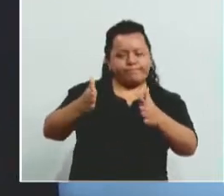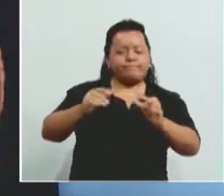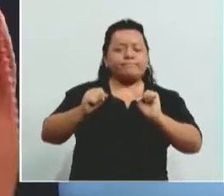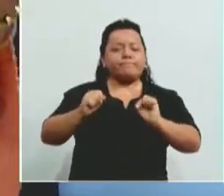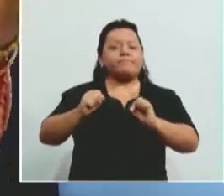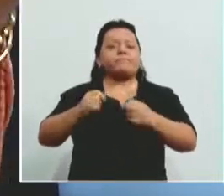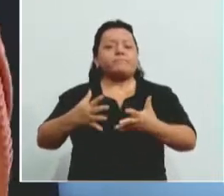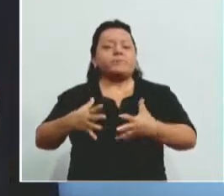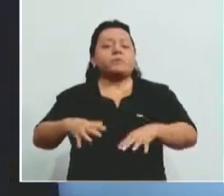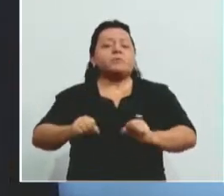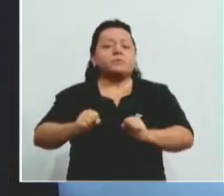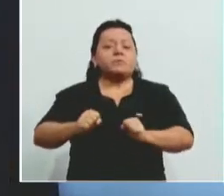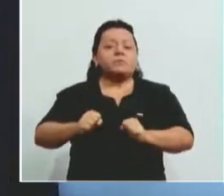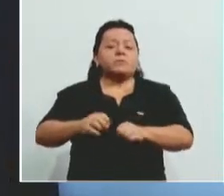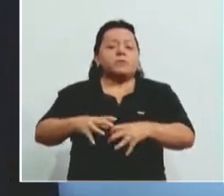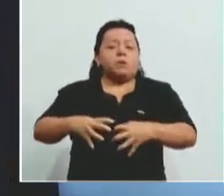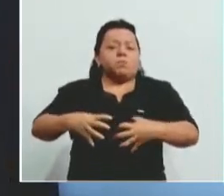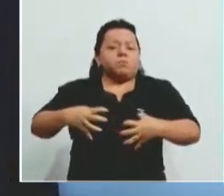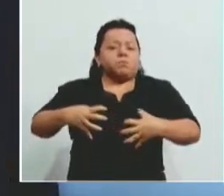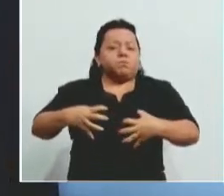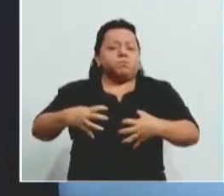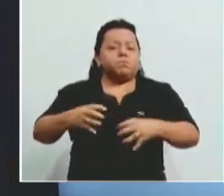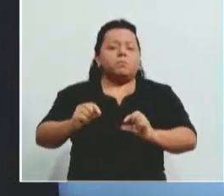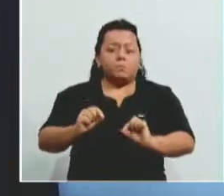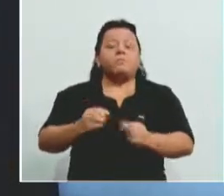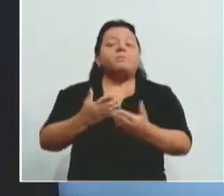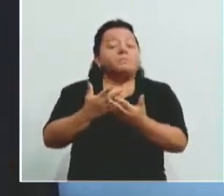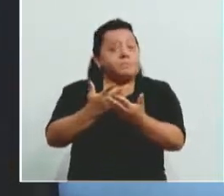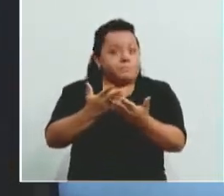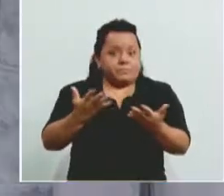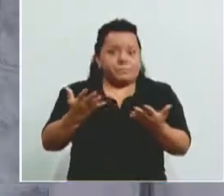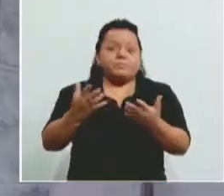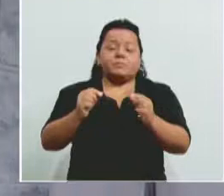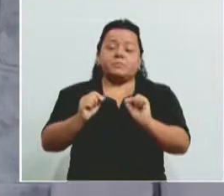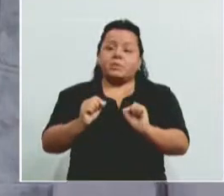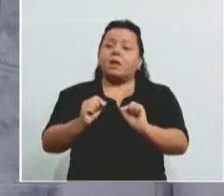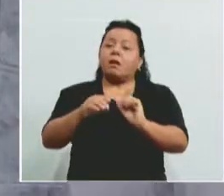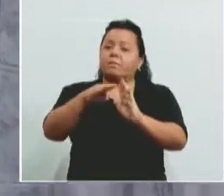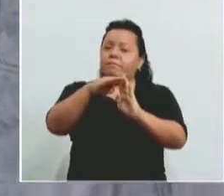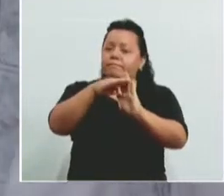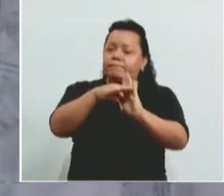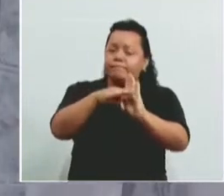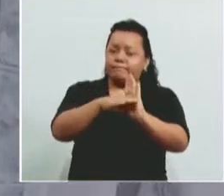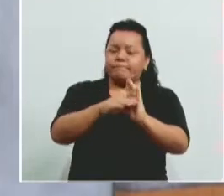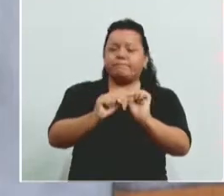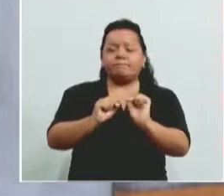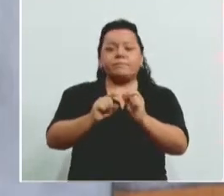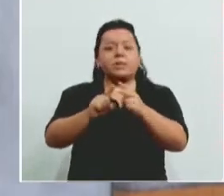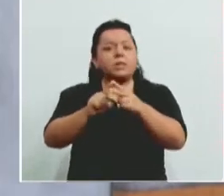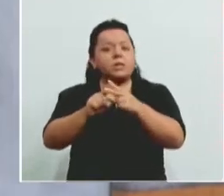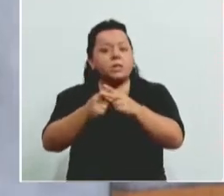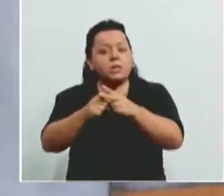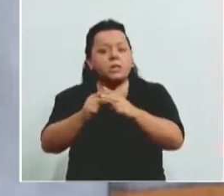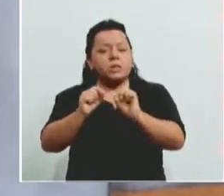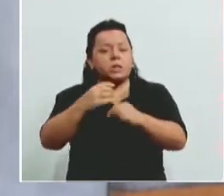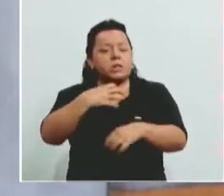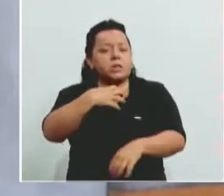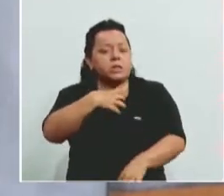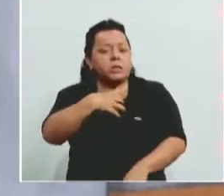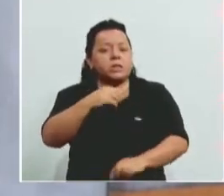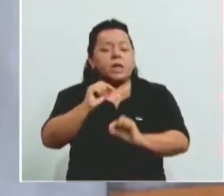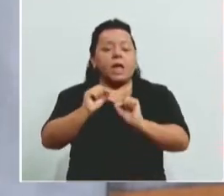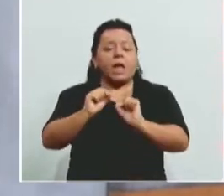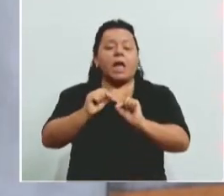de cólica, mesmo para a gente classificar a doença. Só uma correção antes da gente seguir aqui com os sintomas. Falei no início que a